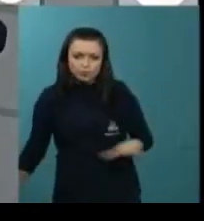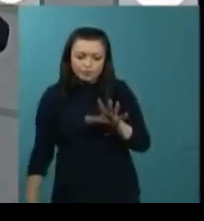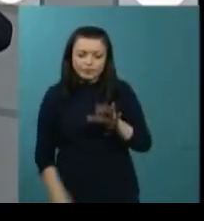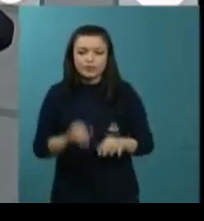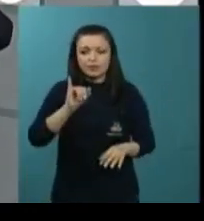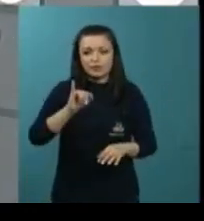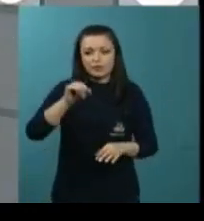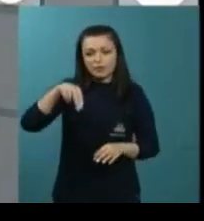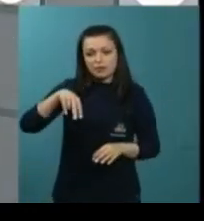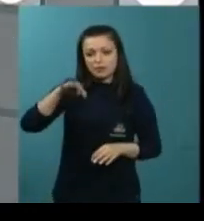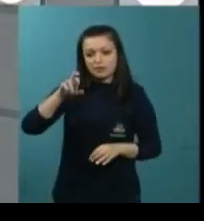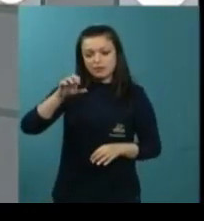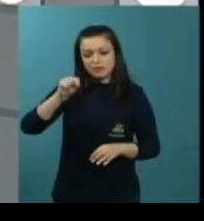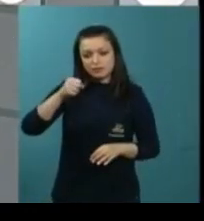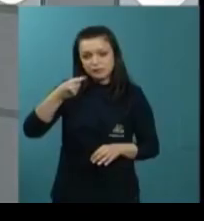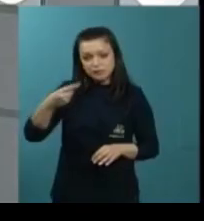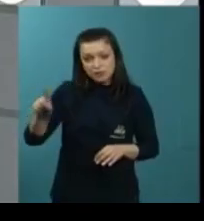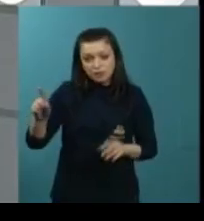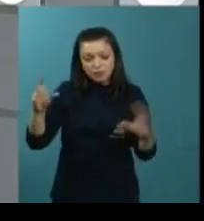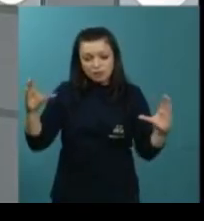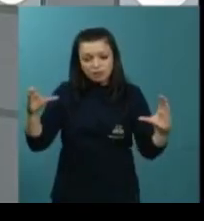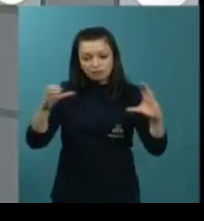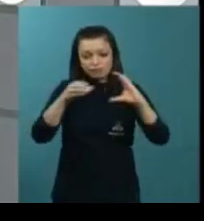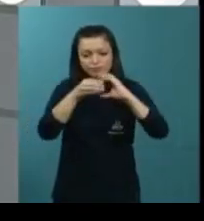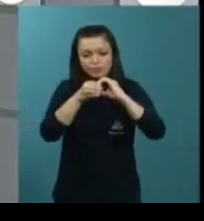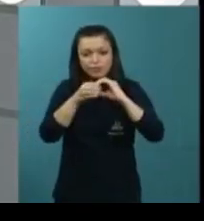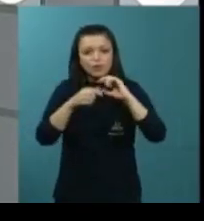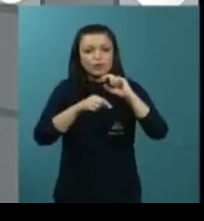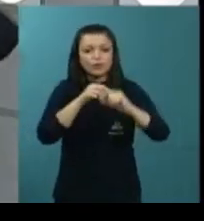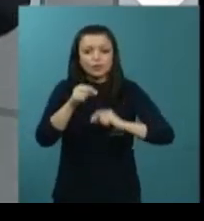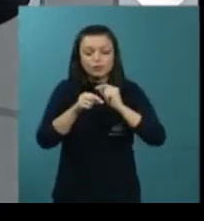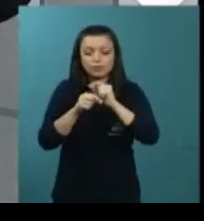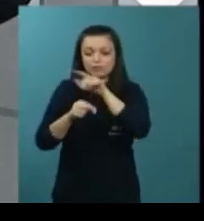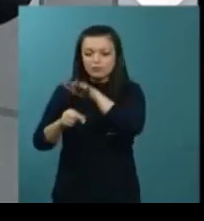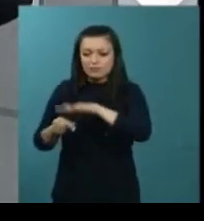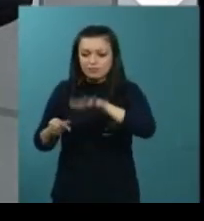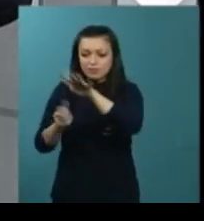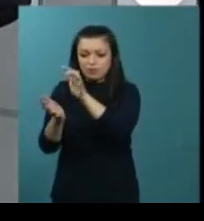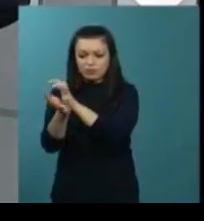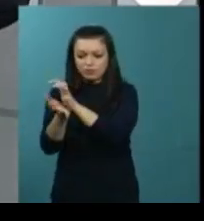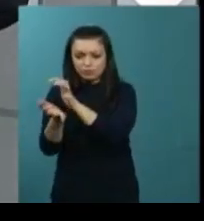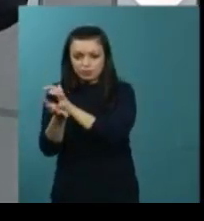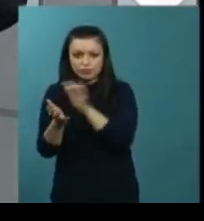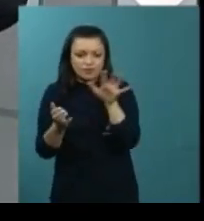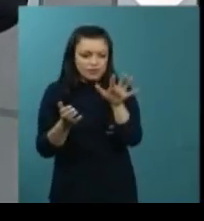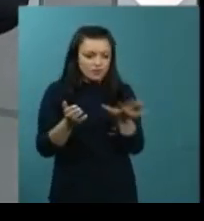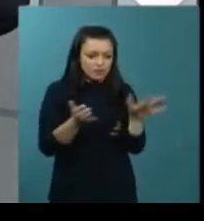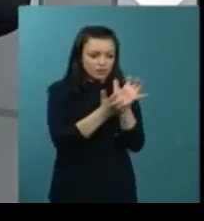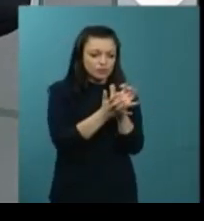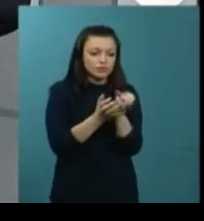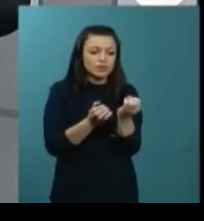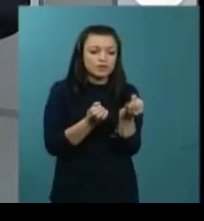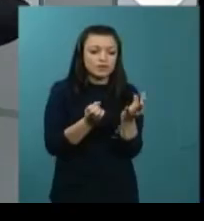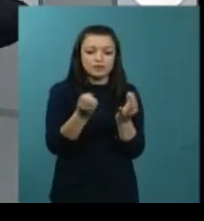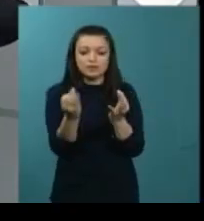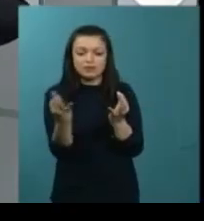Conceito de interseção é descobrir a parte de um conjunto que